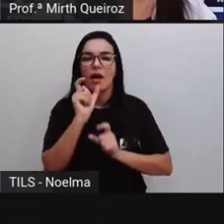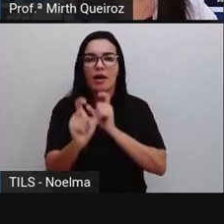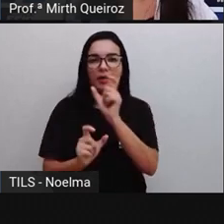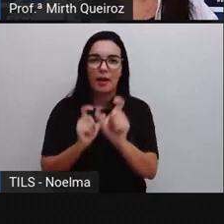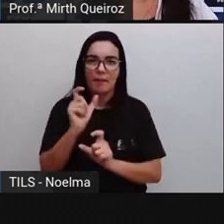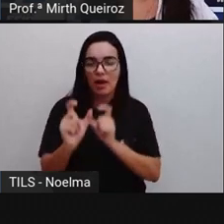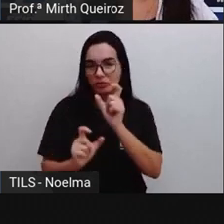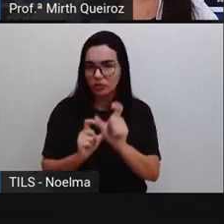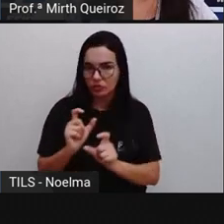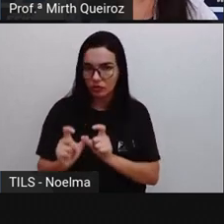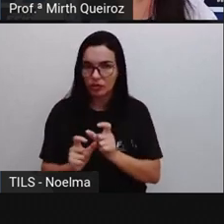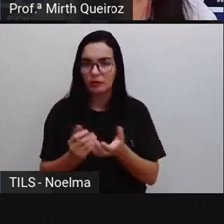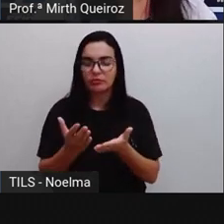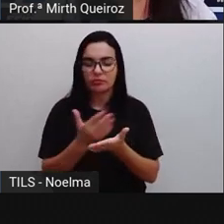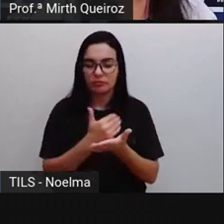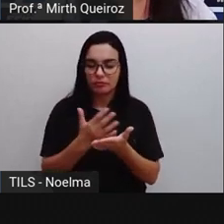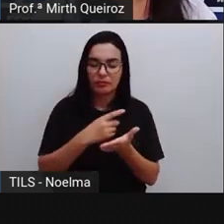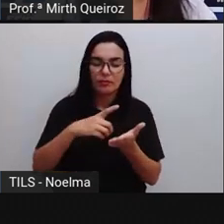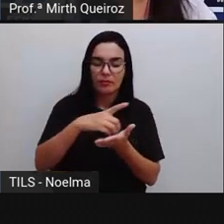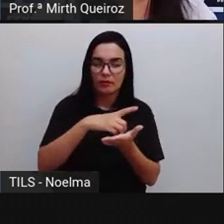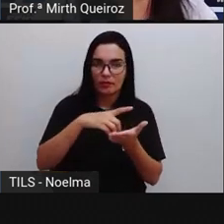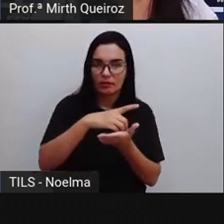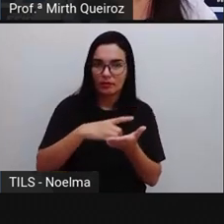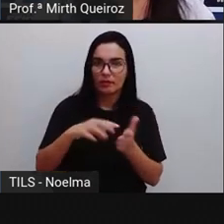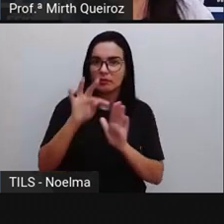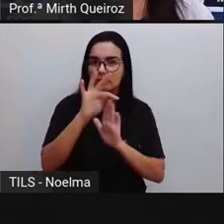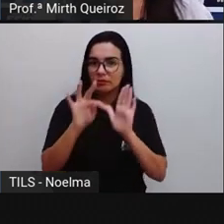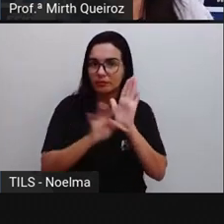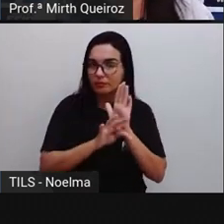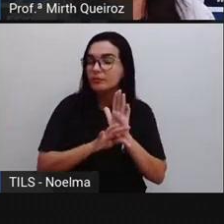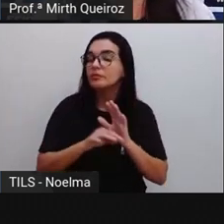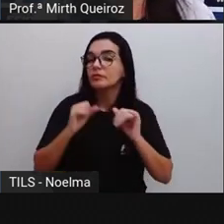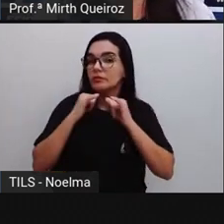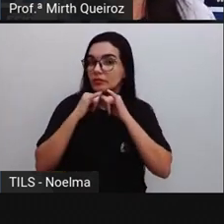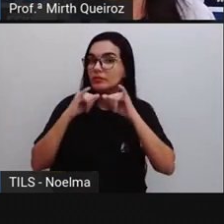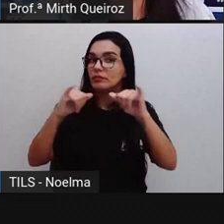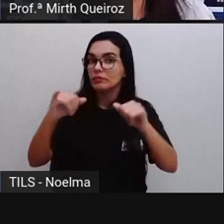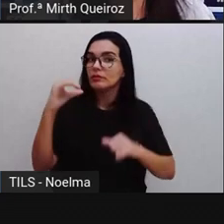quê? De um texto de divulgação científica. E aqui a gente tem